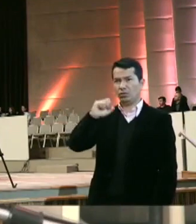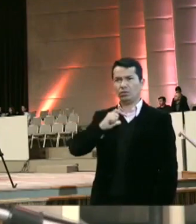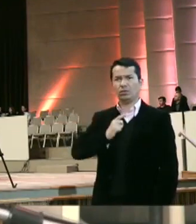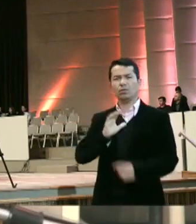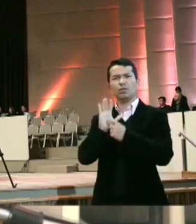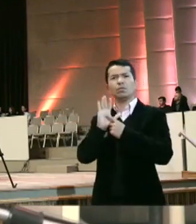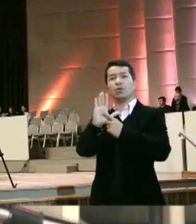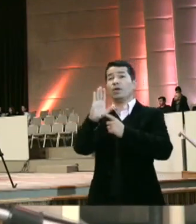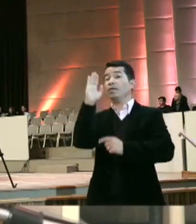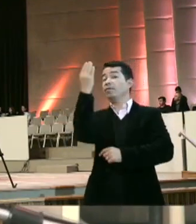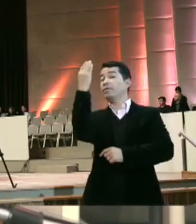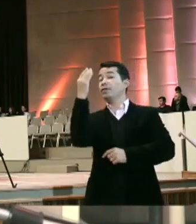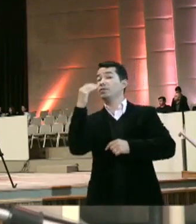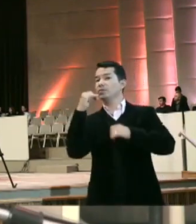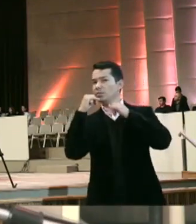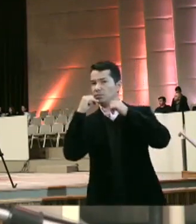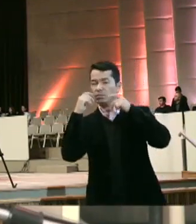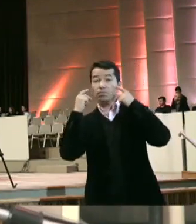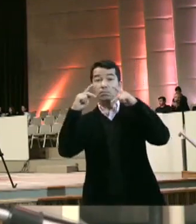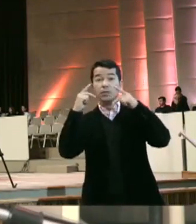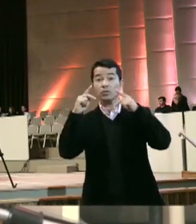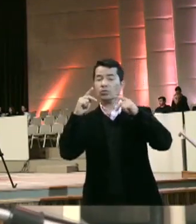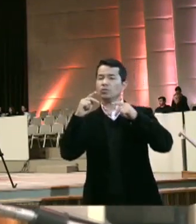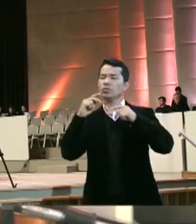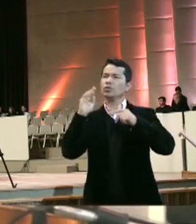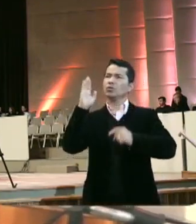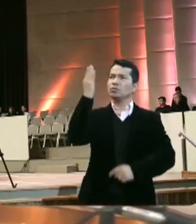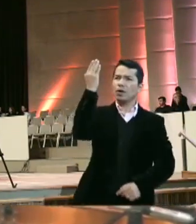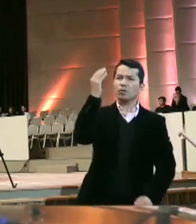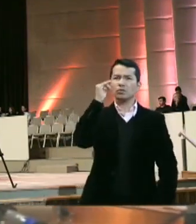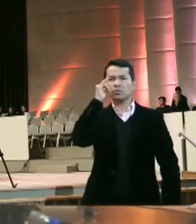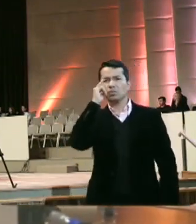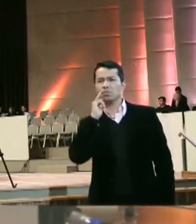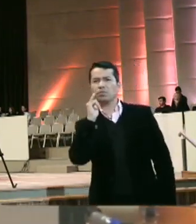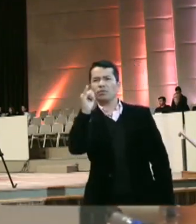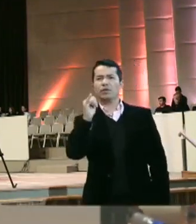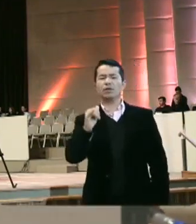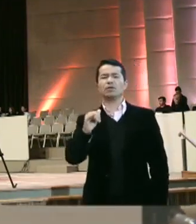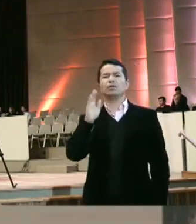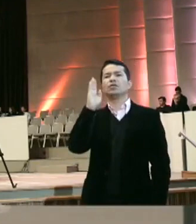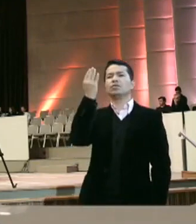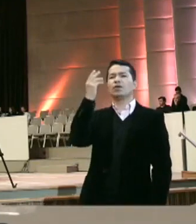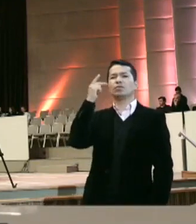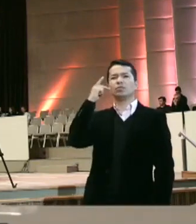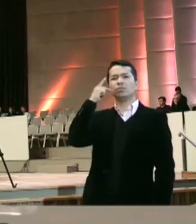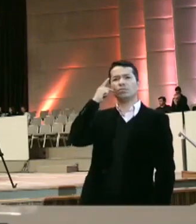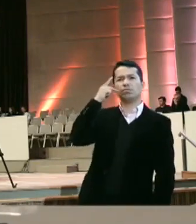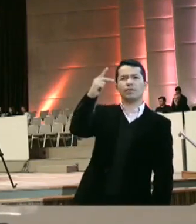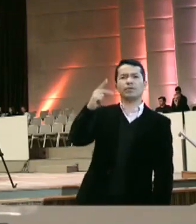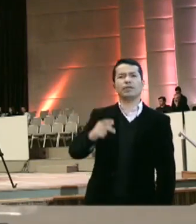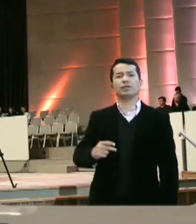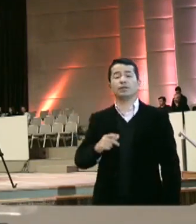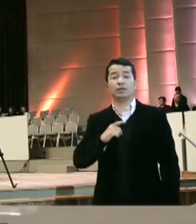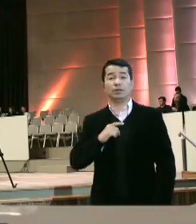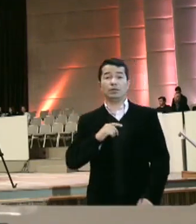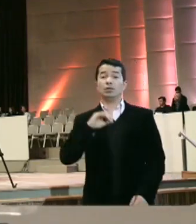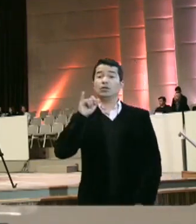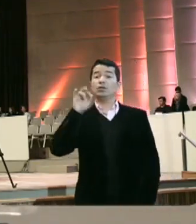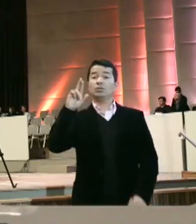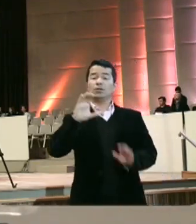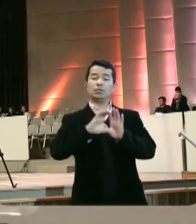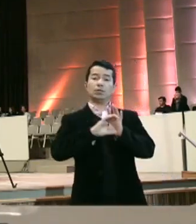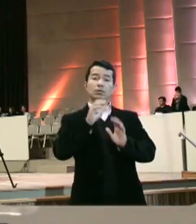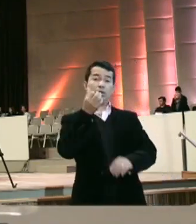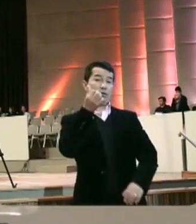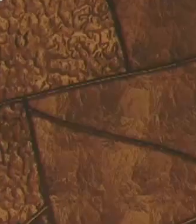como uma mensagem superficial. Ele diz lá em Jeremias 6,14: também se ocupam em